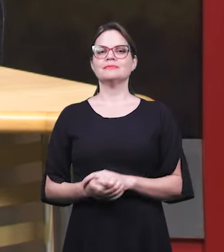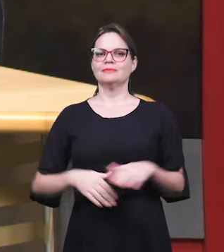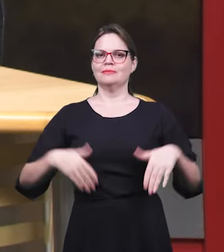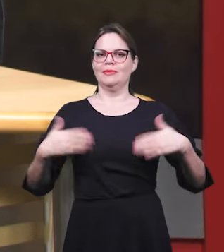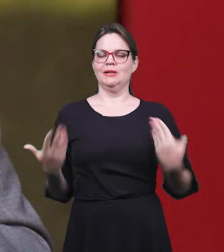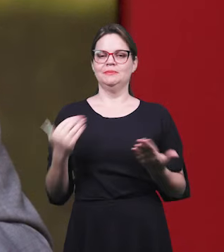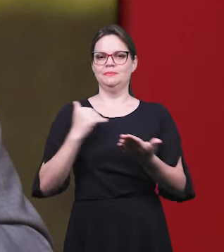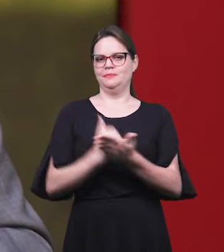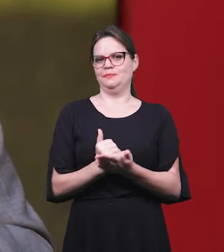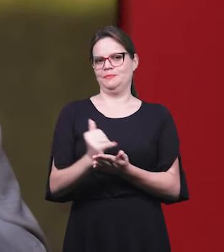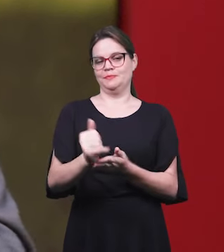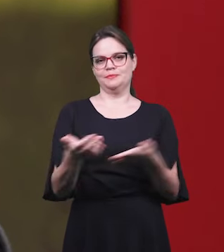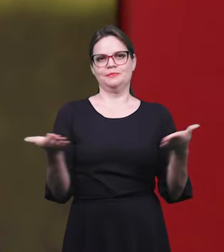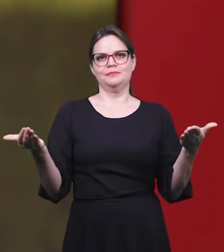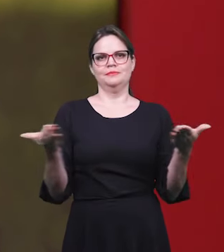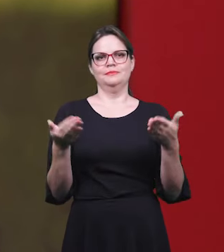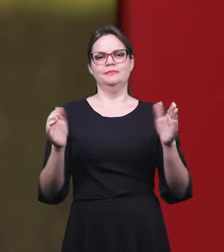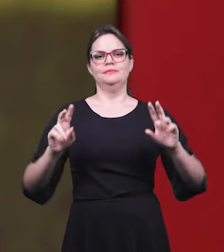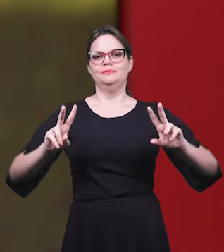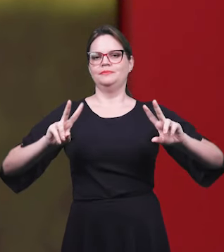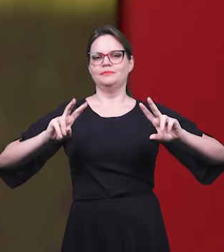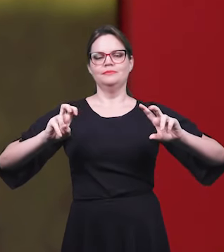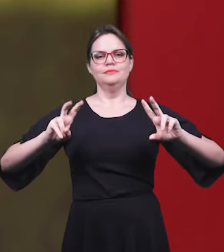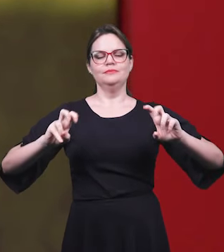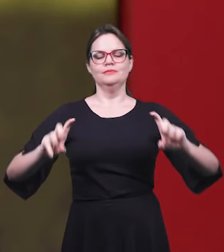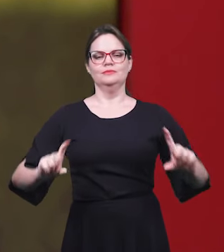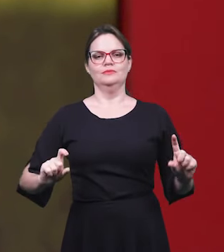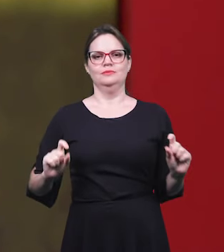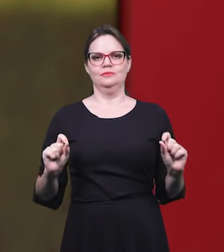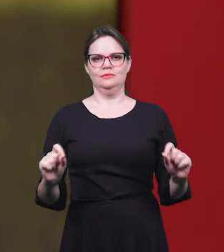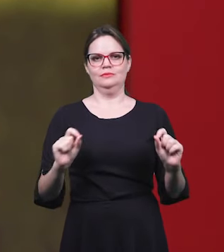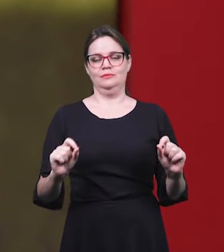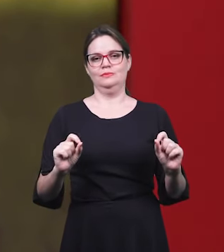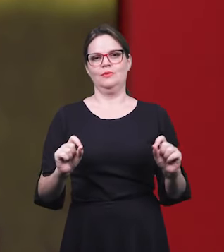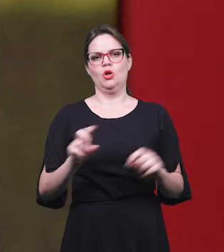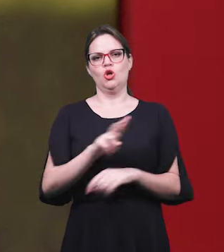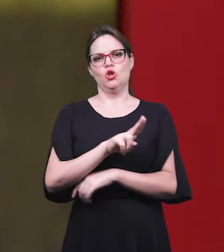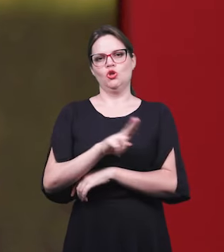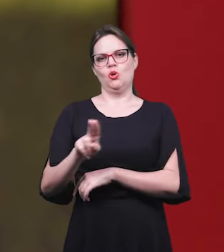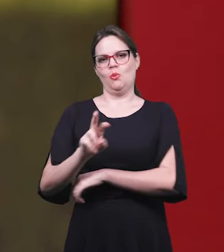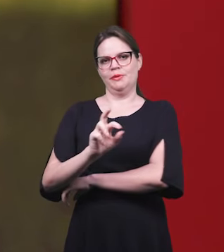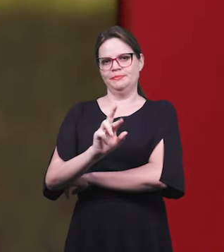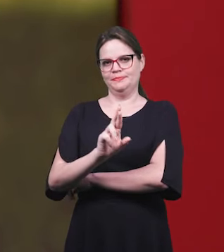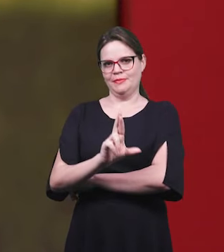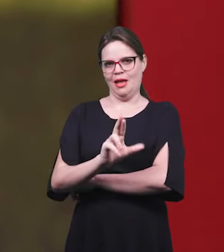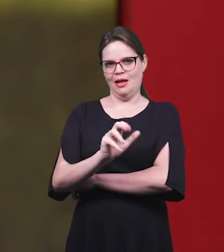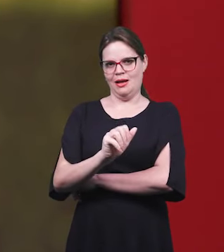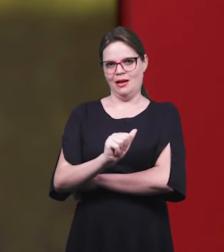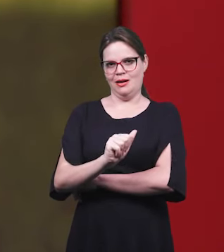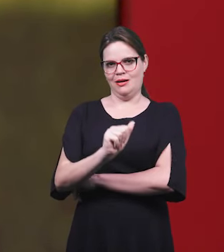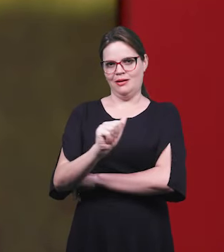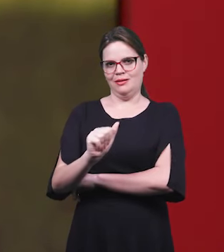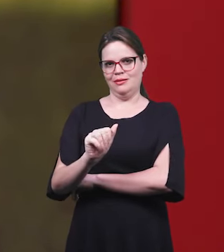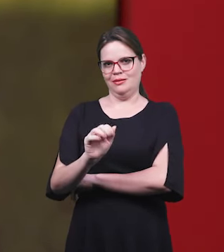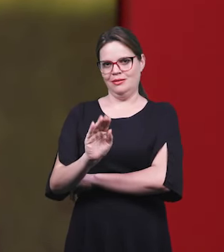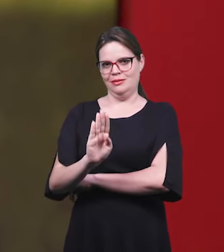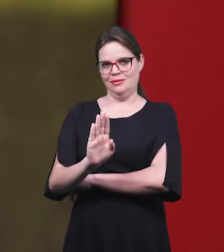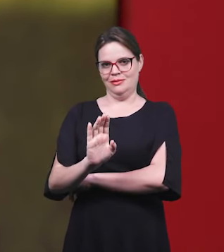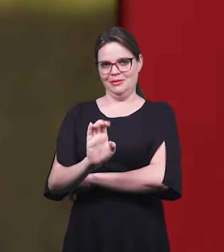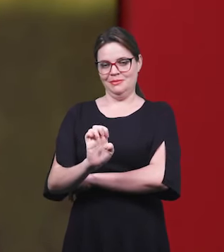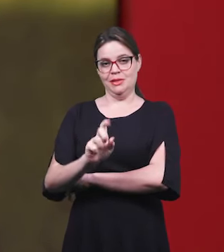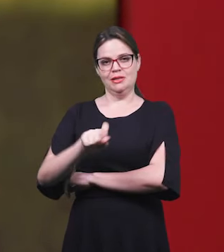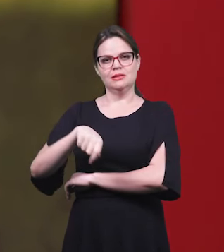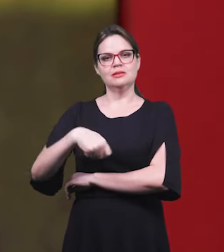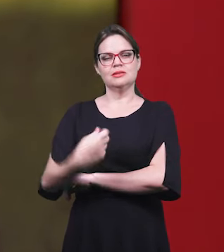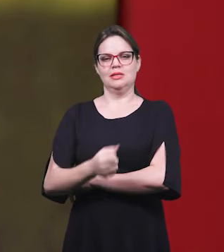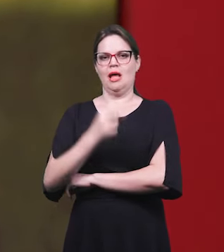Dando início a esse programa que nós vamos falar sobre a Raabe, um personagem do Velho Testamento,